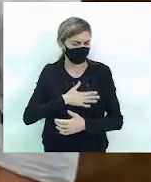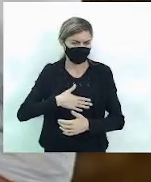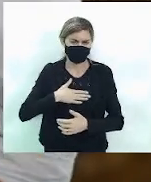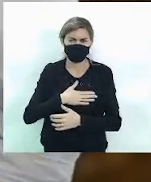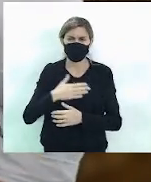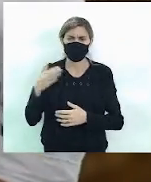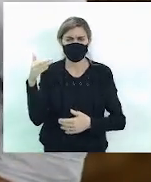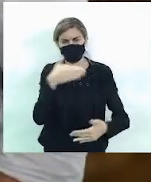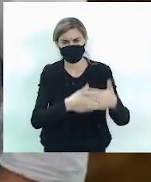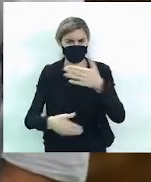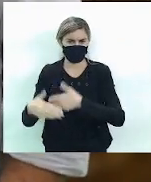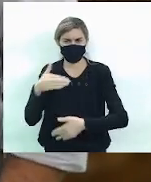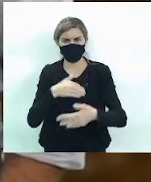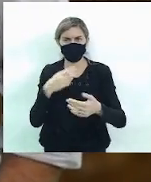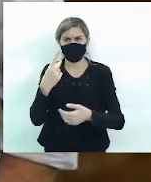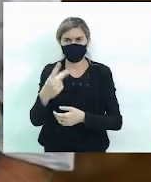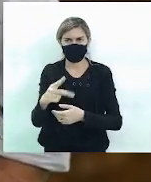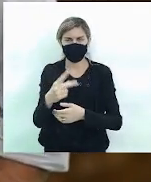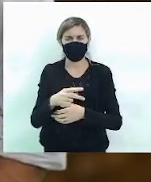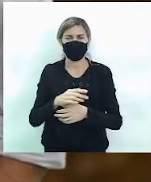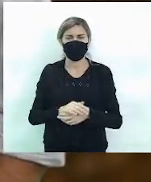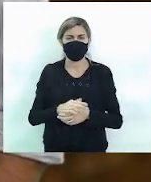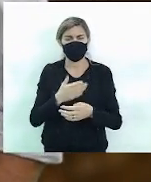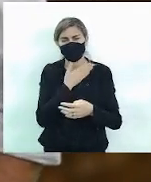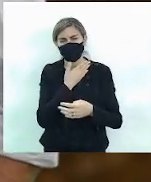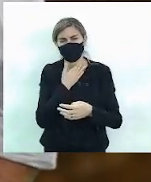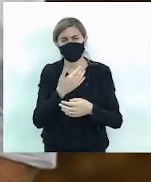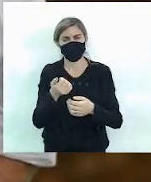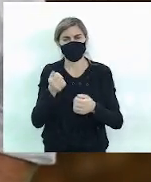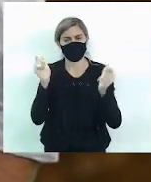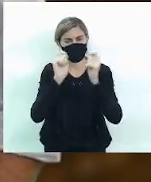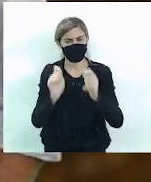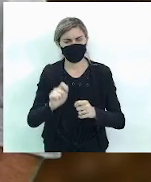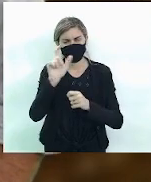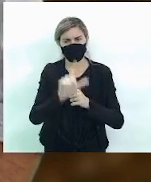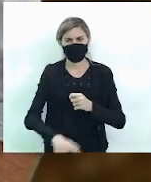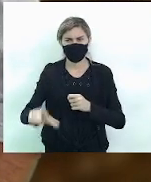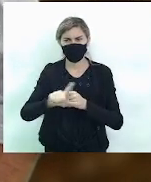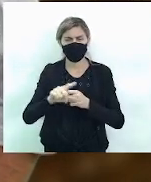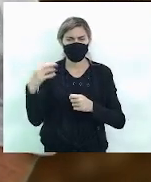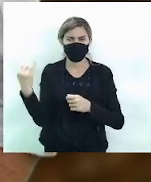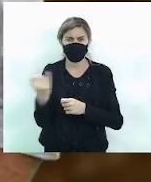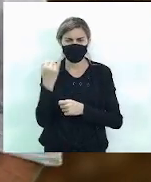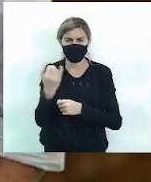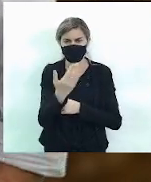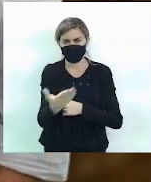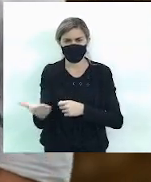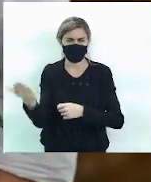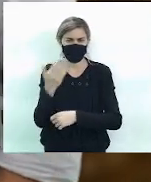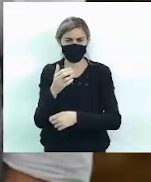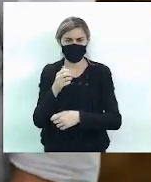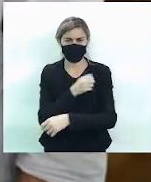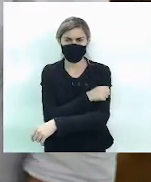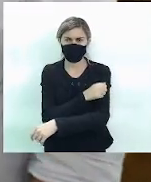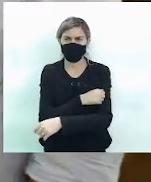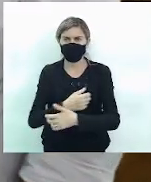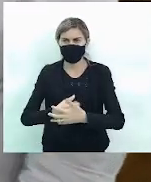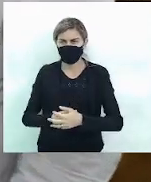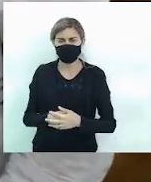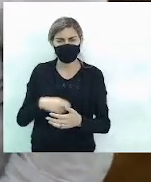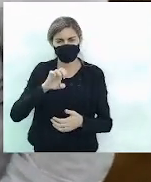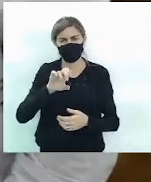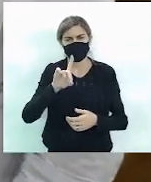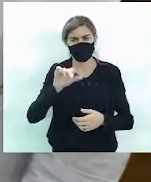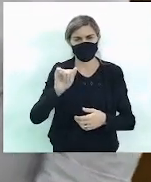total de participar desse Papo Artístico Literário, muito importante para você, estudante. Ô Eduardo,